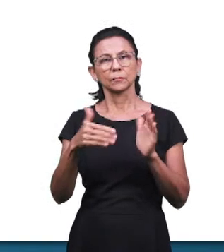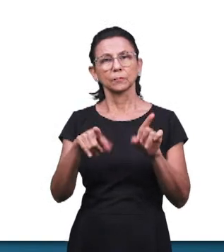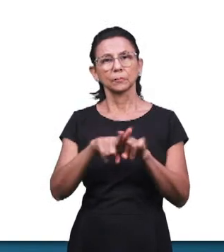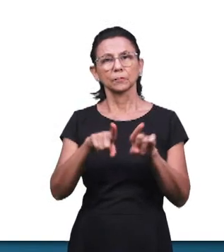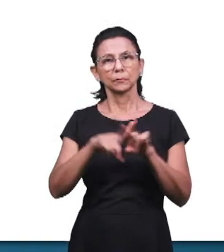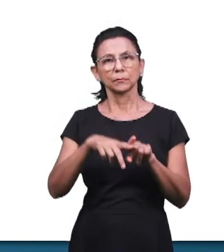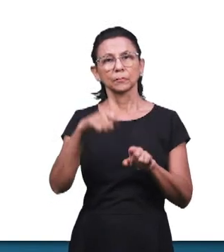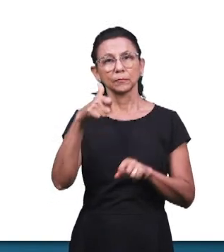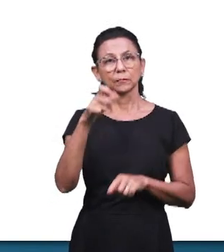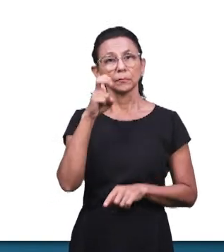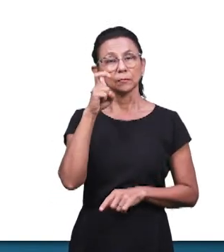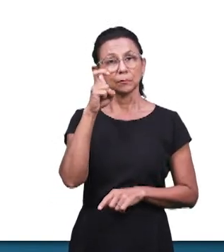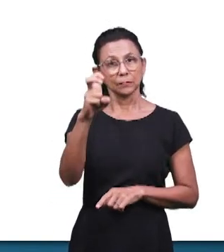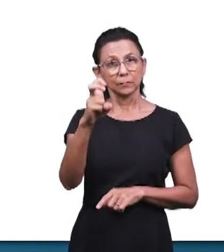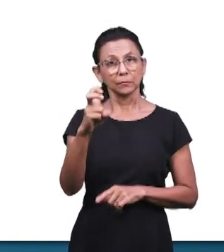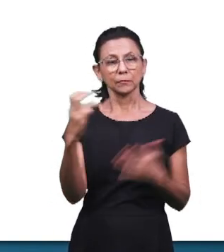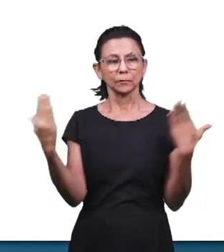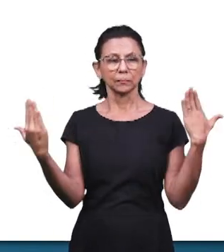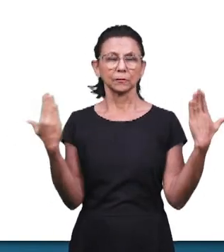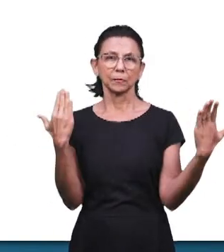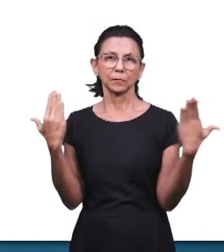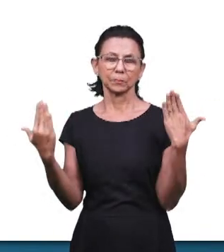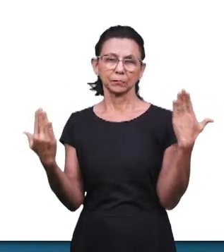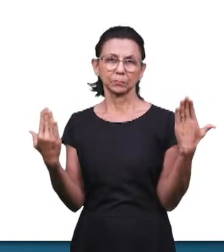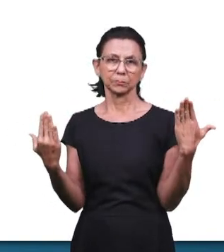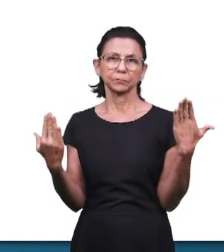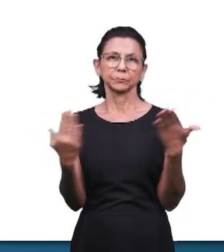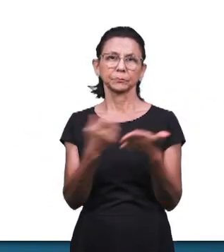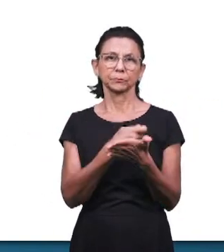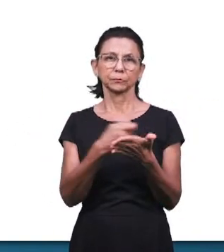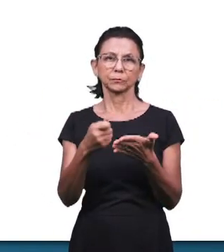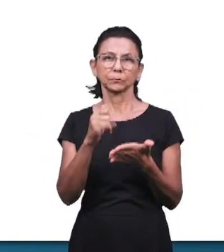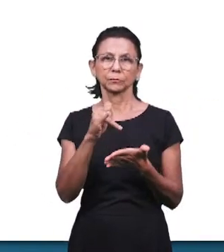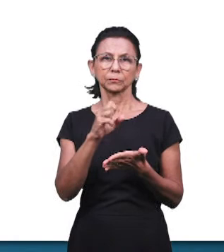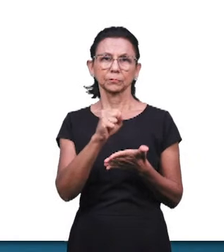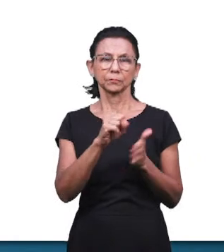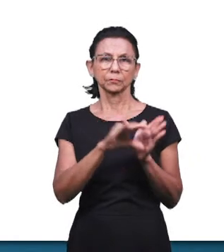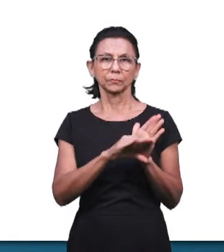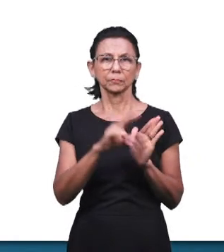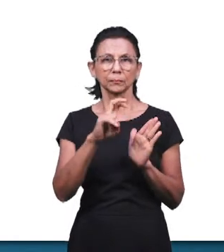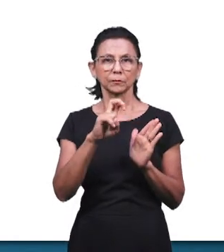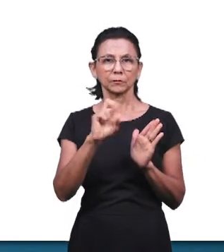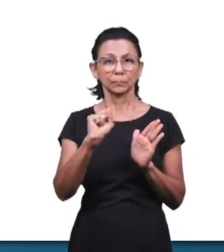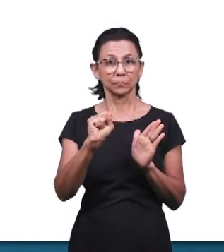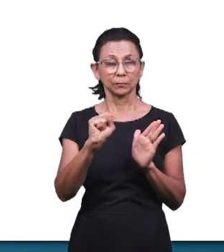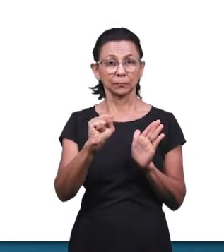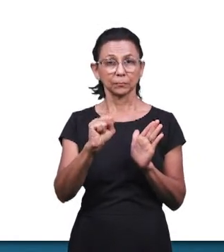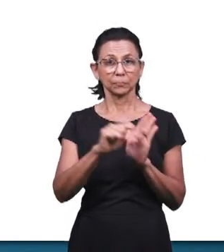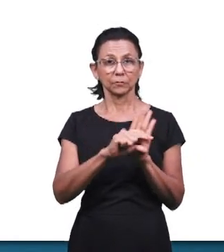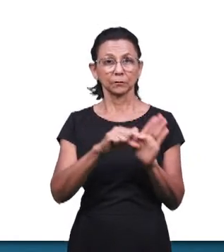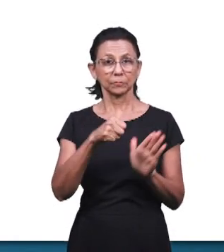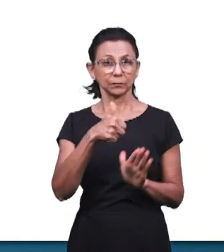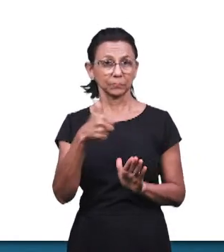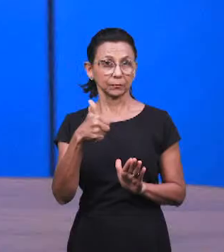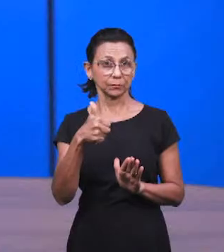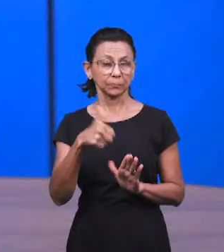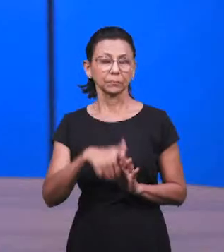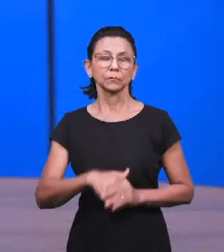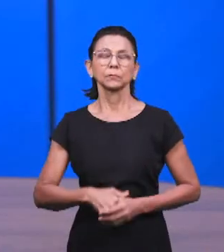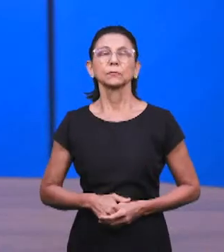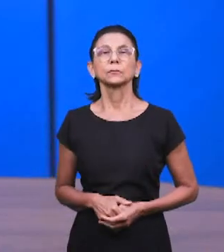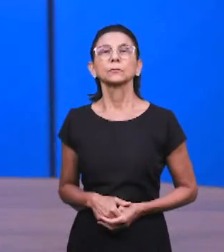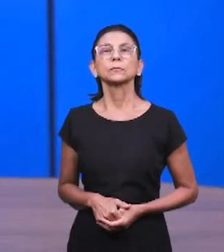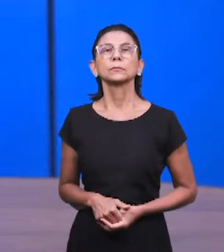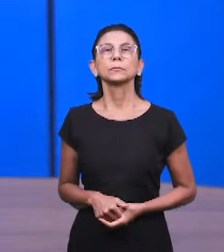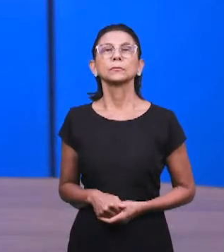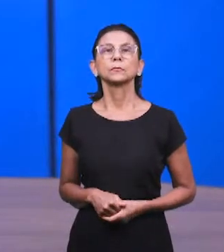15, faça uma comparação com o que está escrito em Isaías capítulo 58, verso 11. Nós vamos